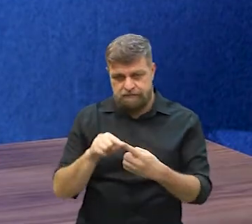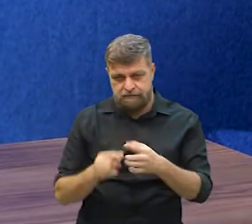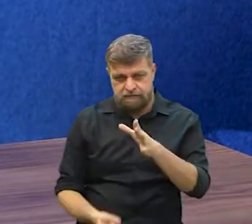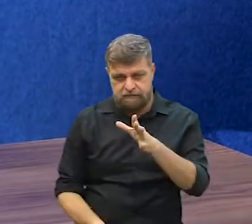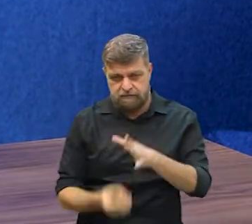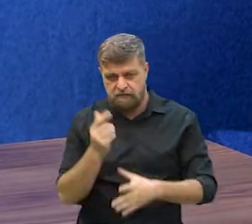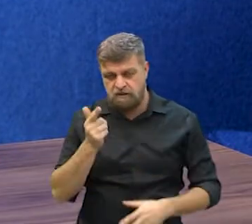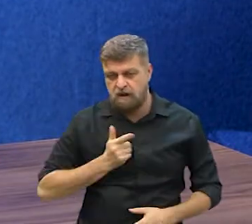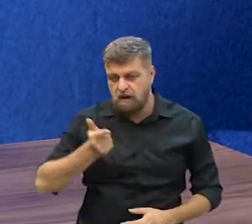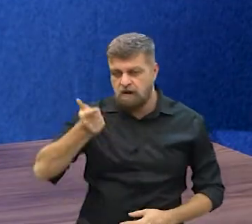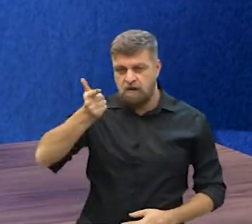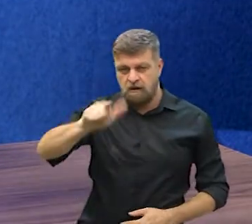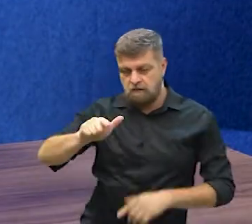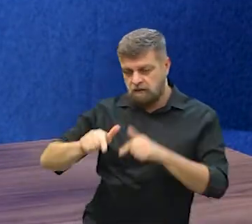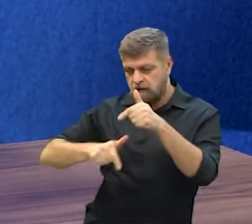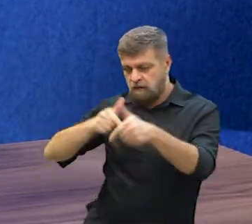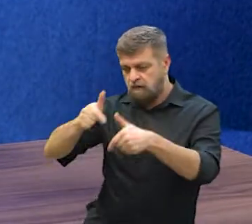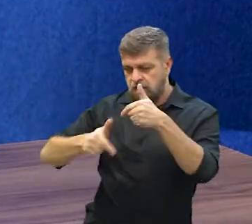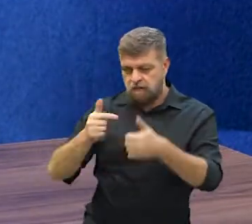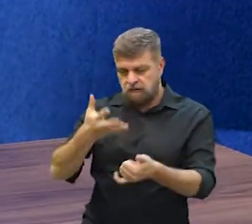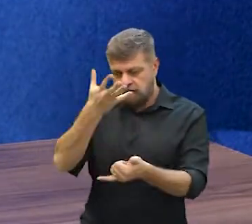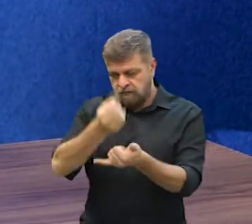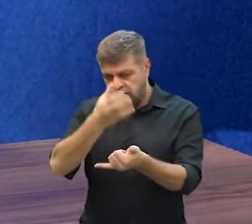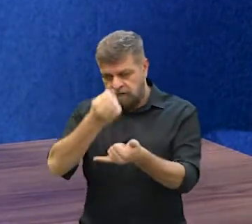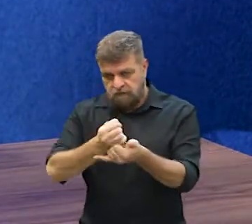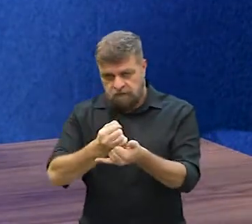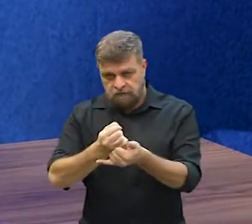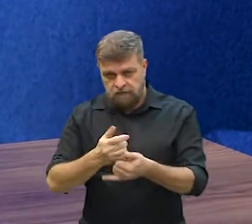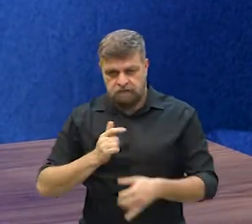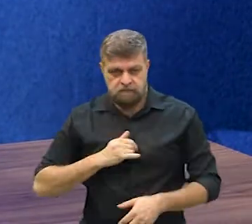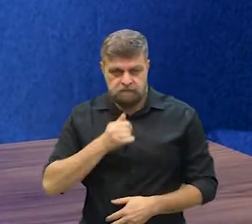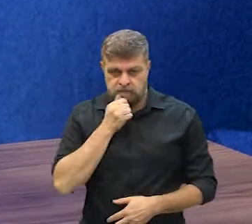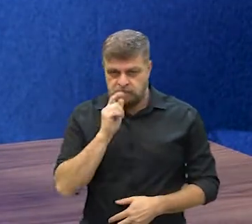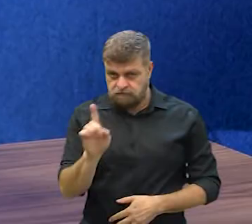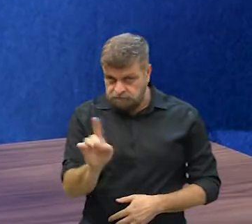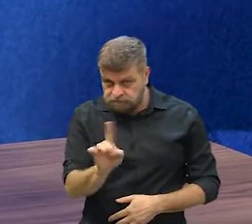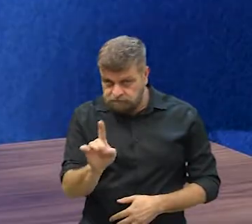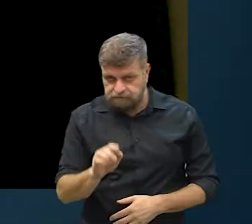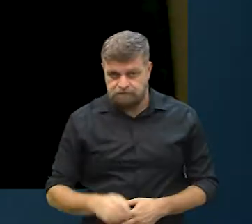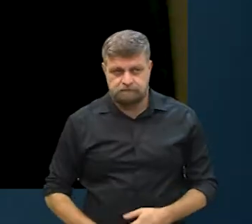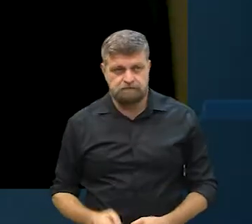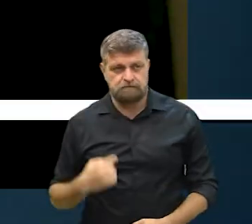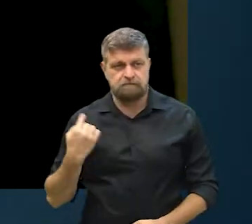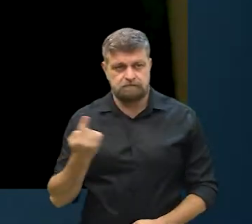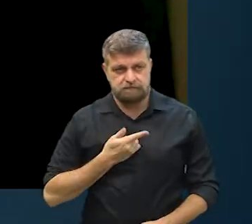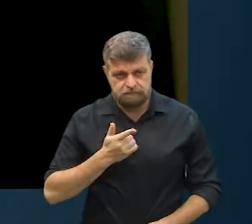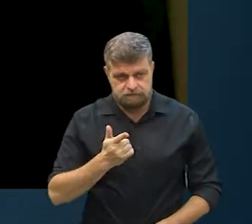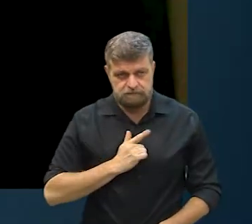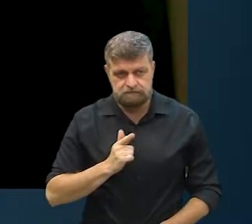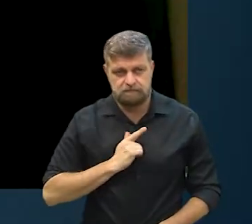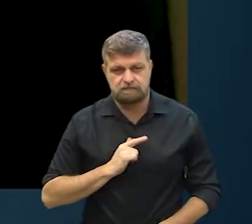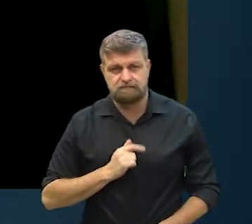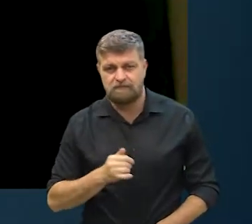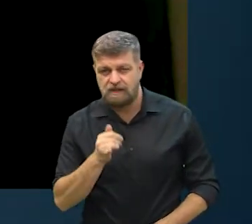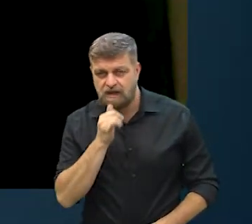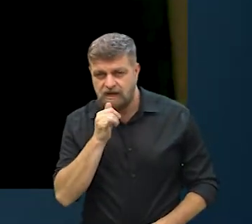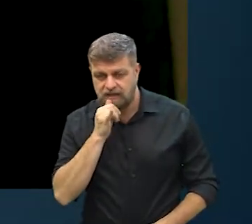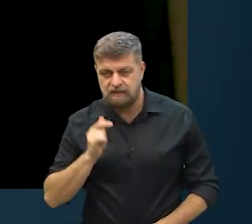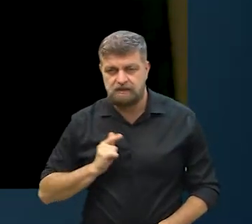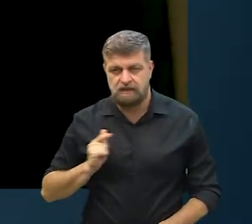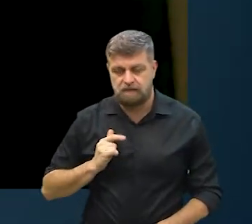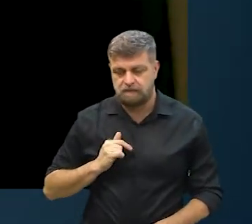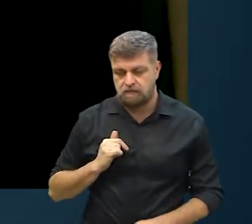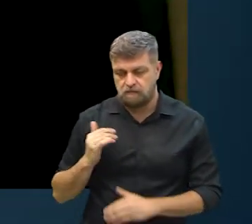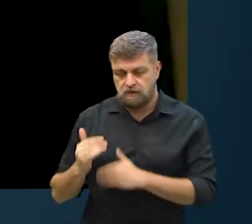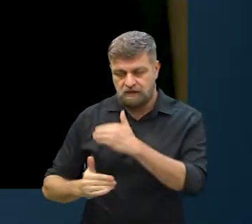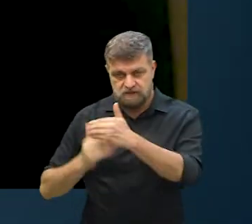aí implantar algum outro tipo de serviço na mesma plataforma ou ainda não? Olha, a gente tem um pipeline